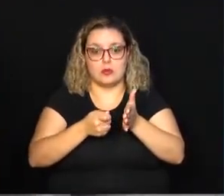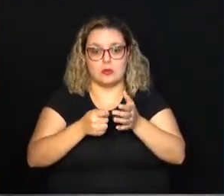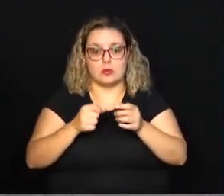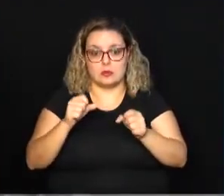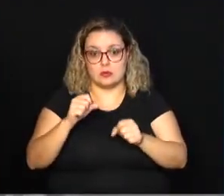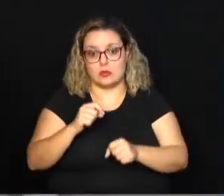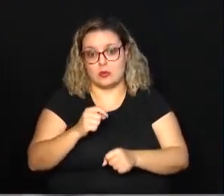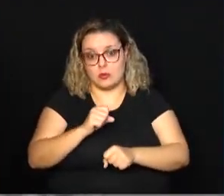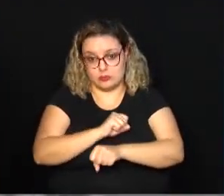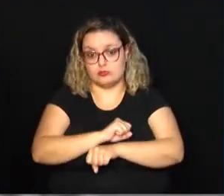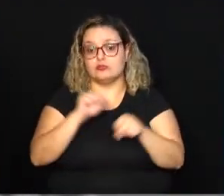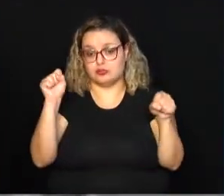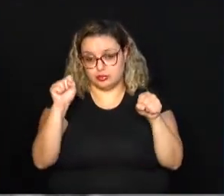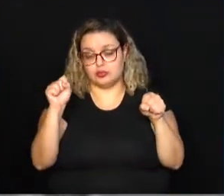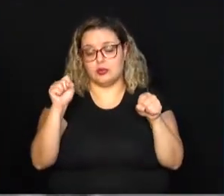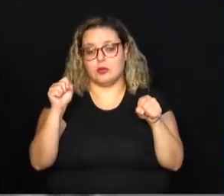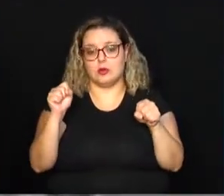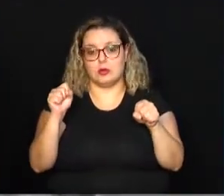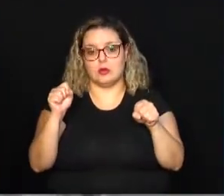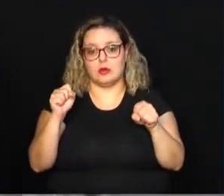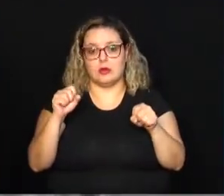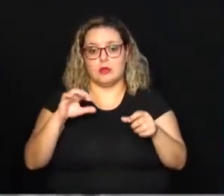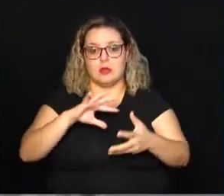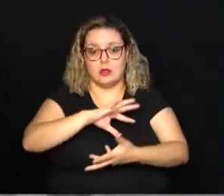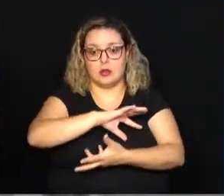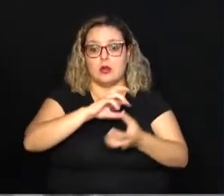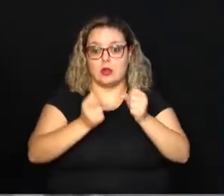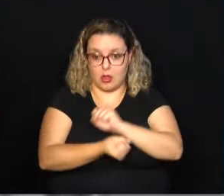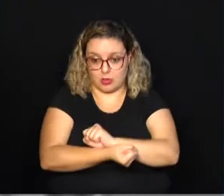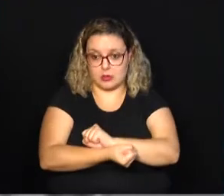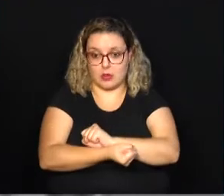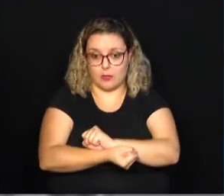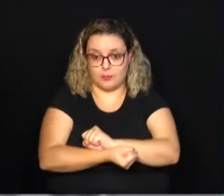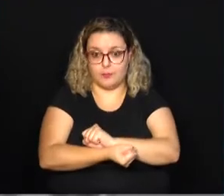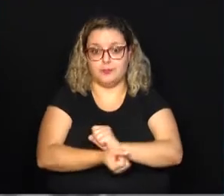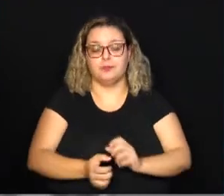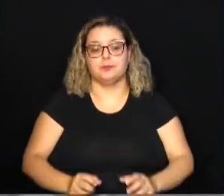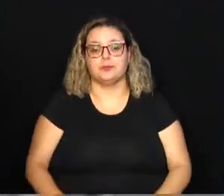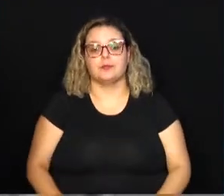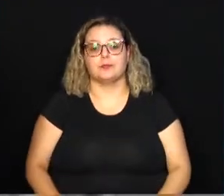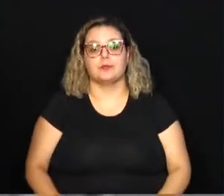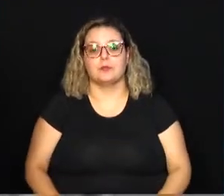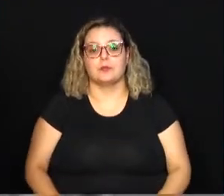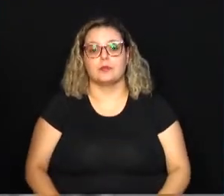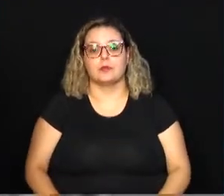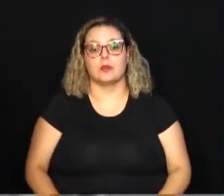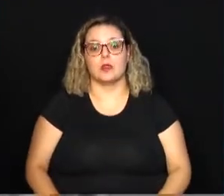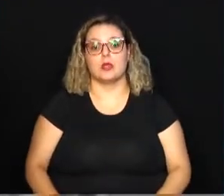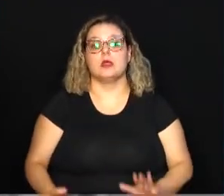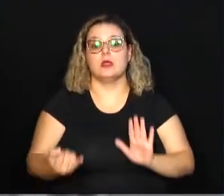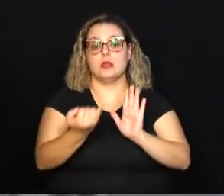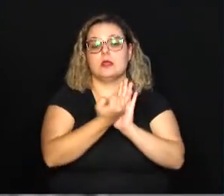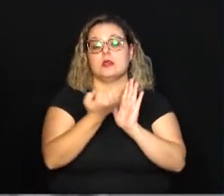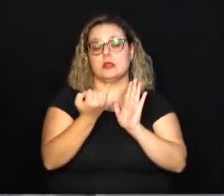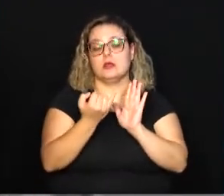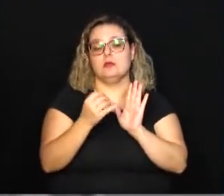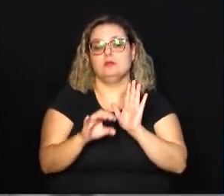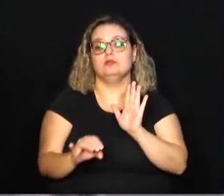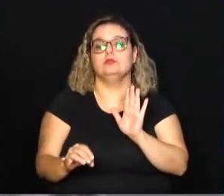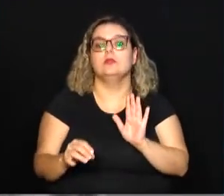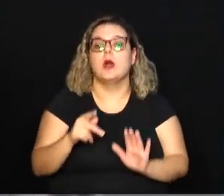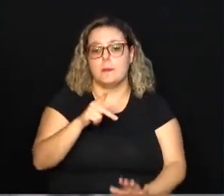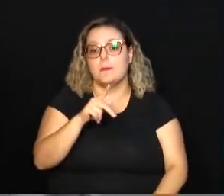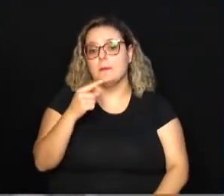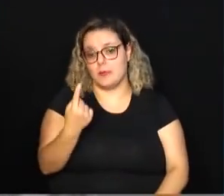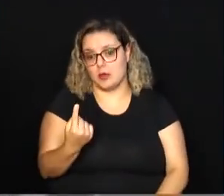colapso, né? Chegou a uma situação de lockdown também, fez esse sequenciamento genético, identificou que a P1, a